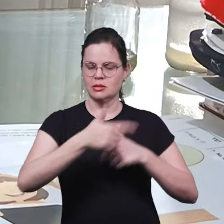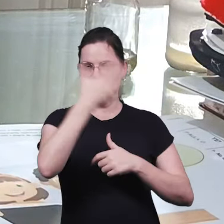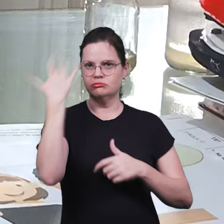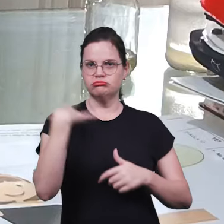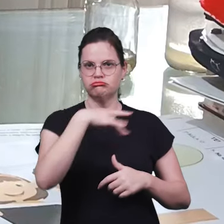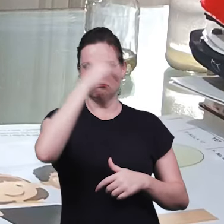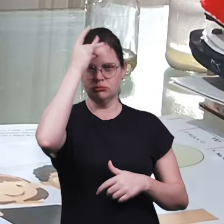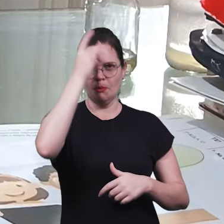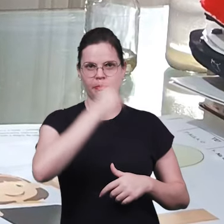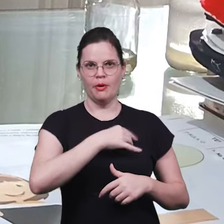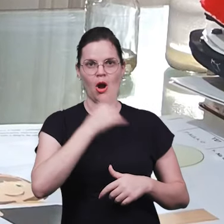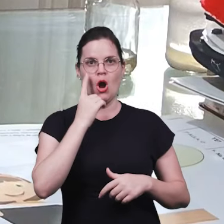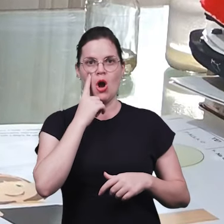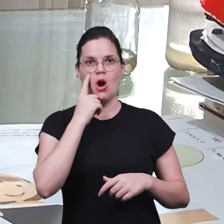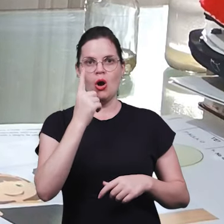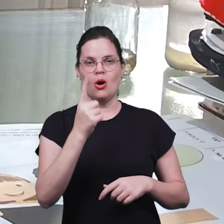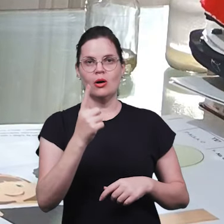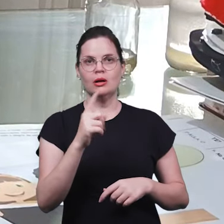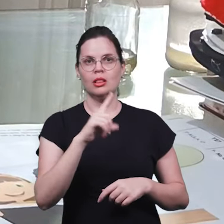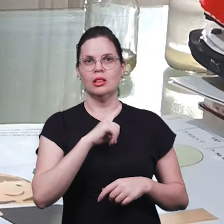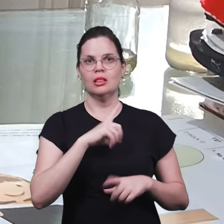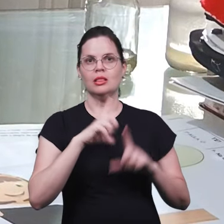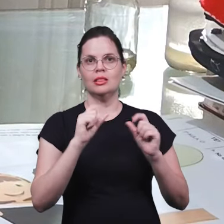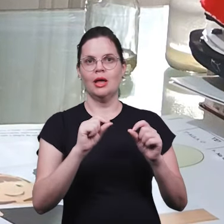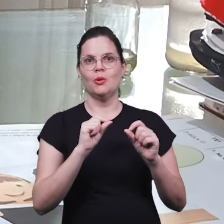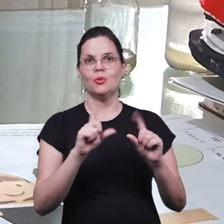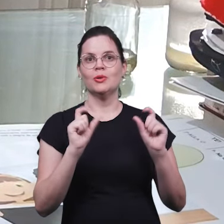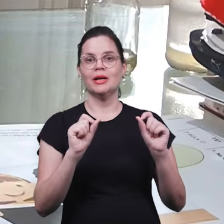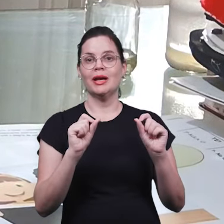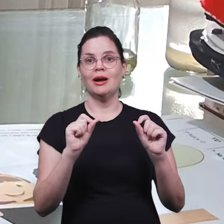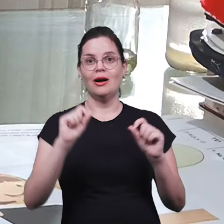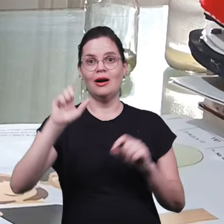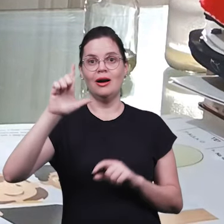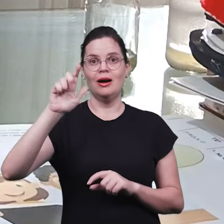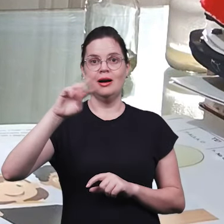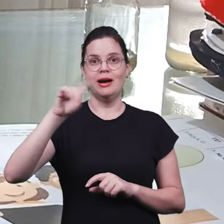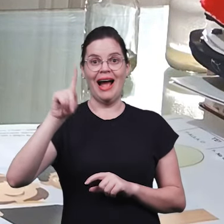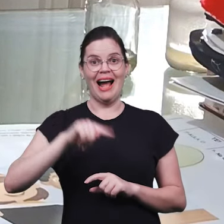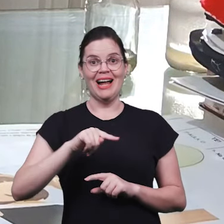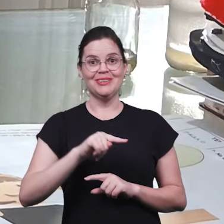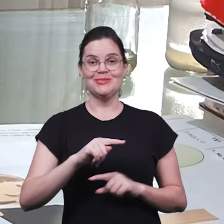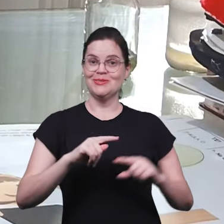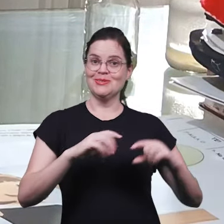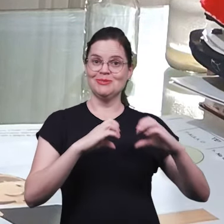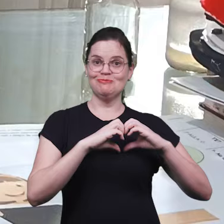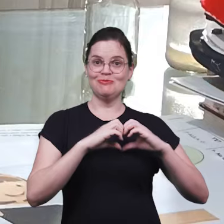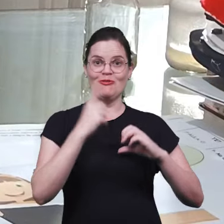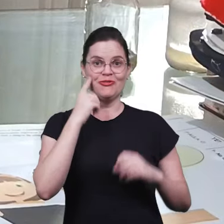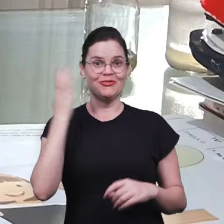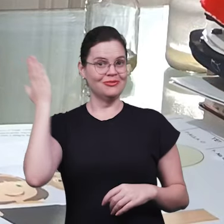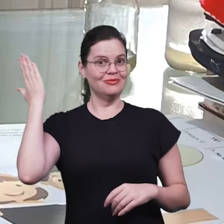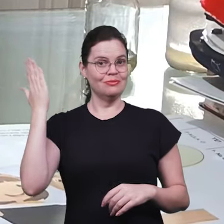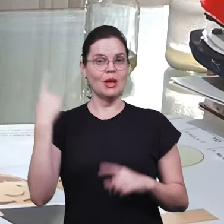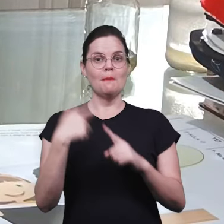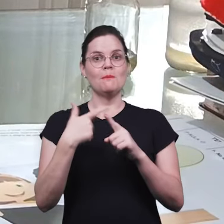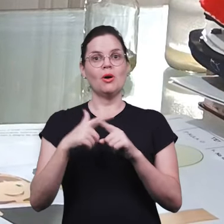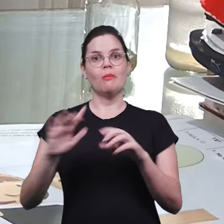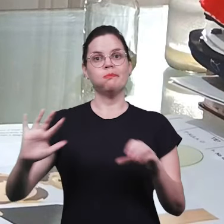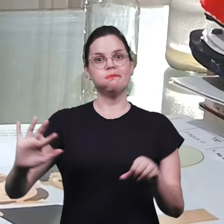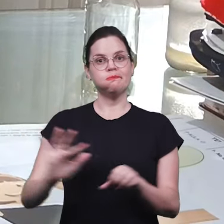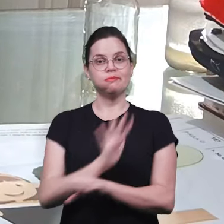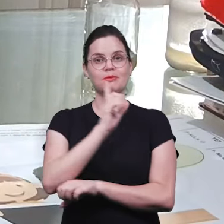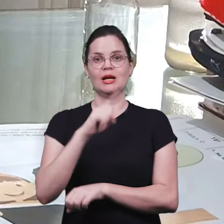do Senhor, a ação do Espírito Santo. Ele tem a luz, né, que é o próprio Senhor Jesus, que preenche